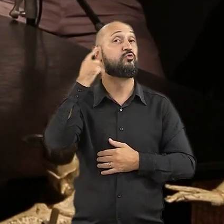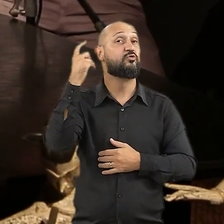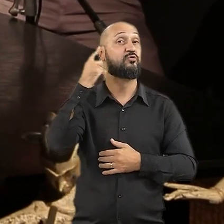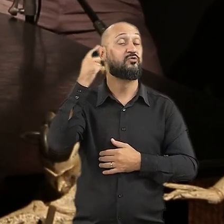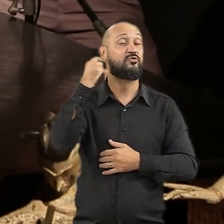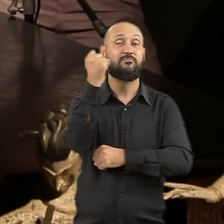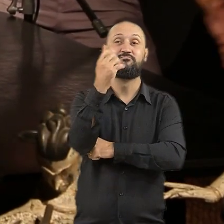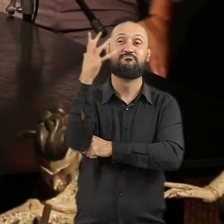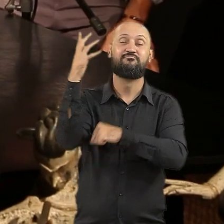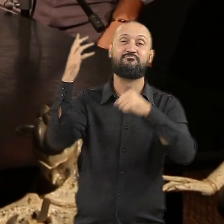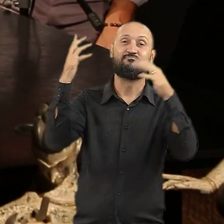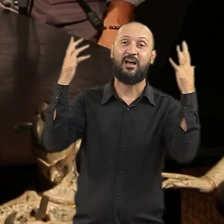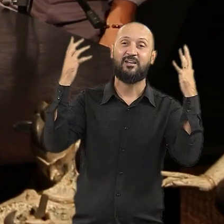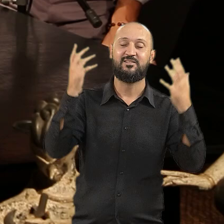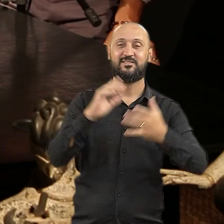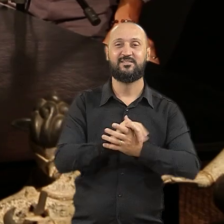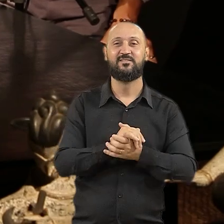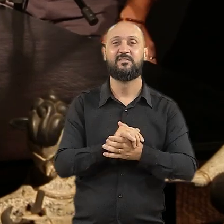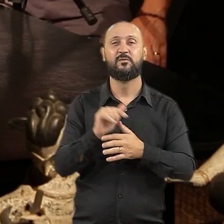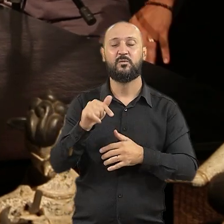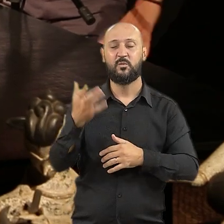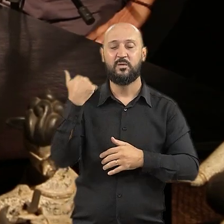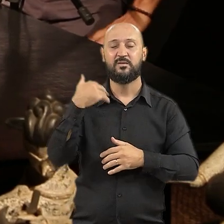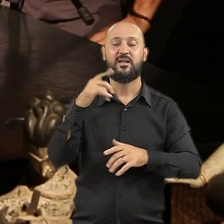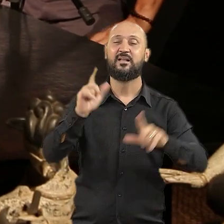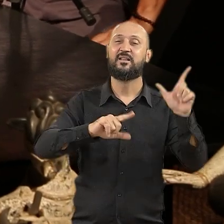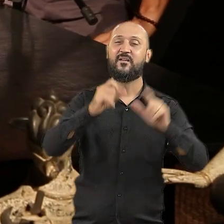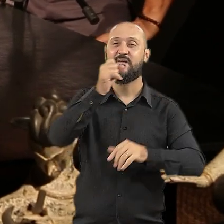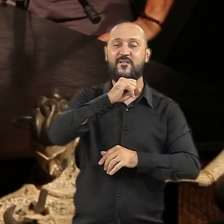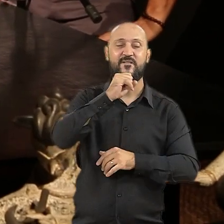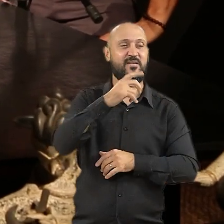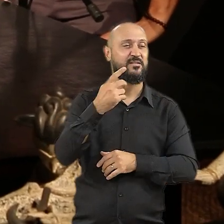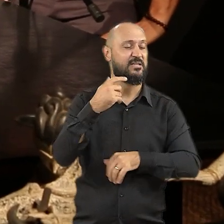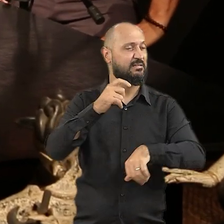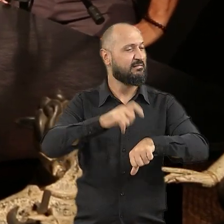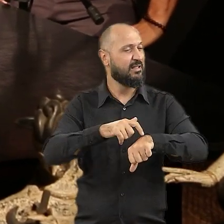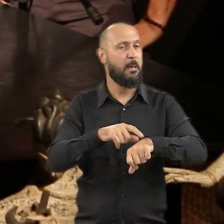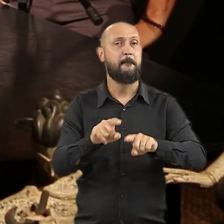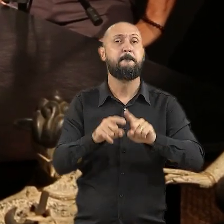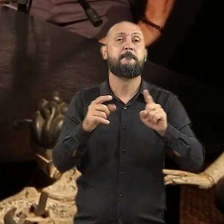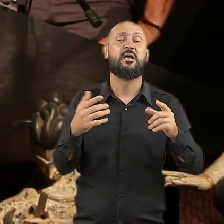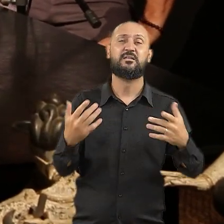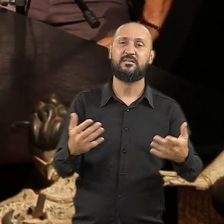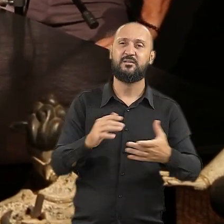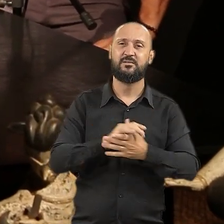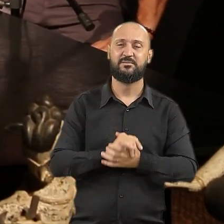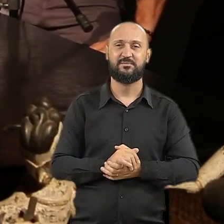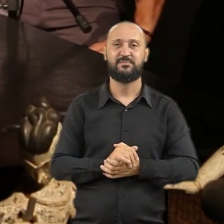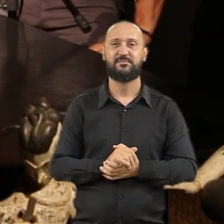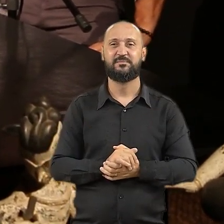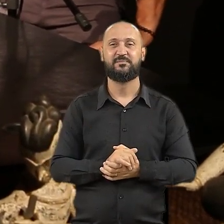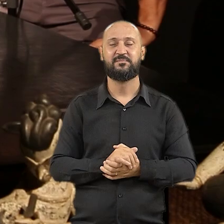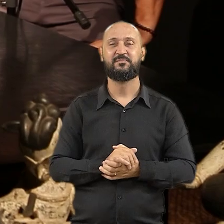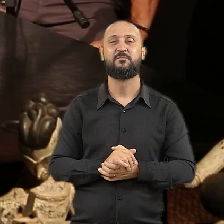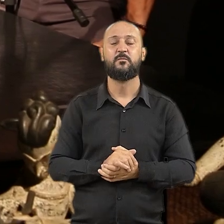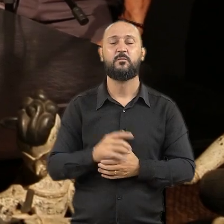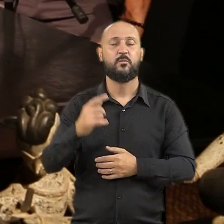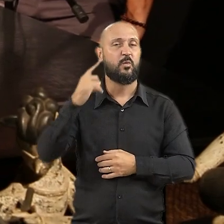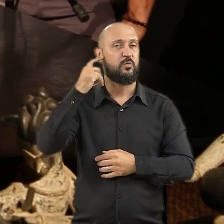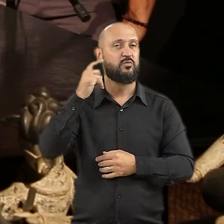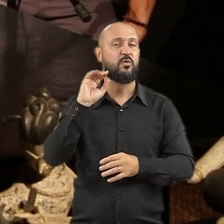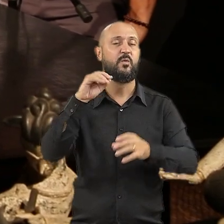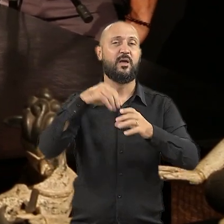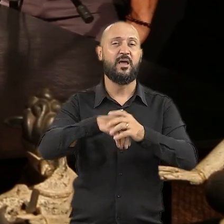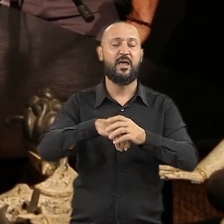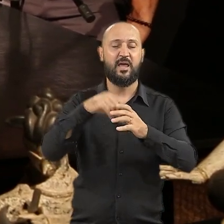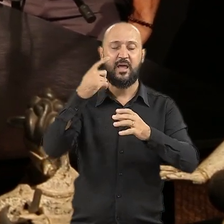outra guerra. O Som do Mato, quando era na TV Velha, não sei se nós estamos com tempo, mas o Som do Mato